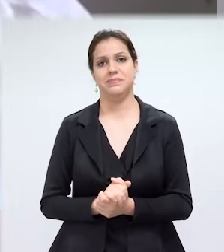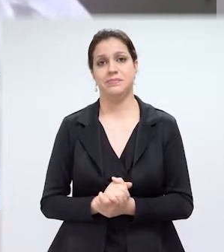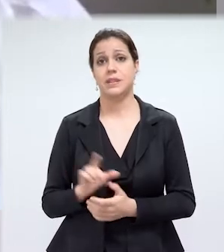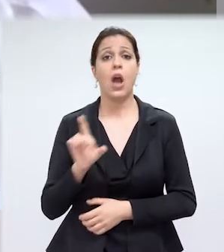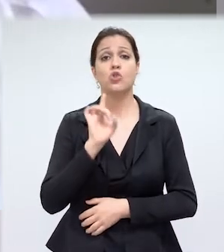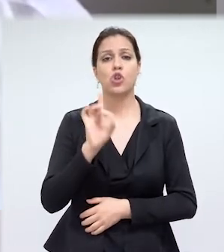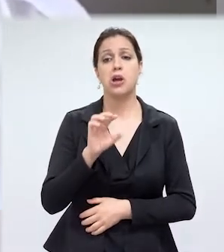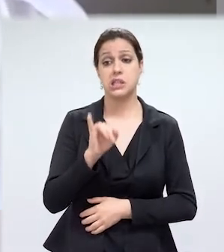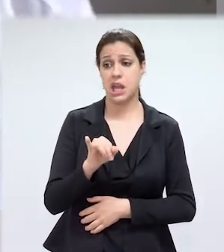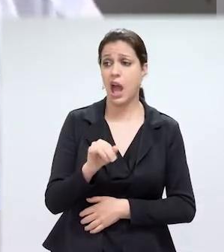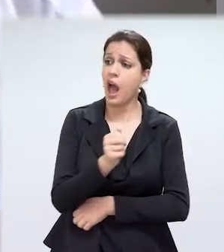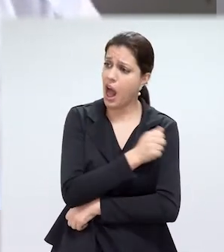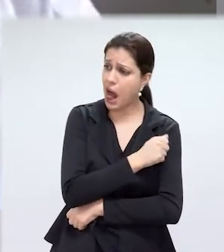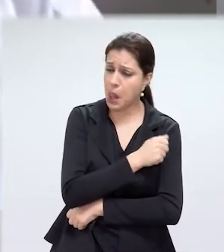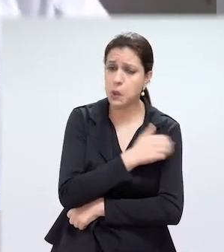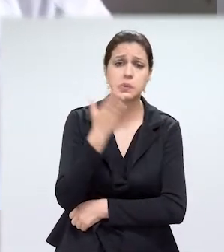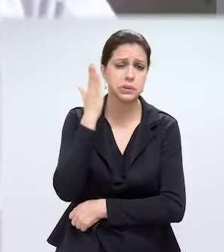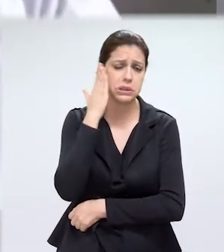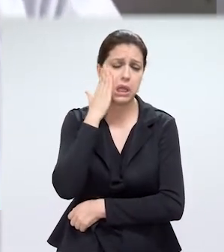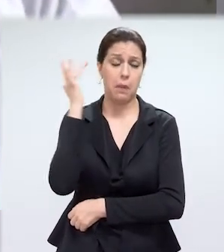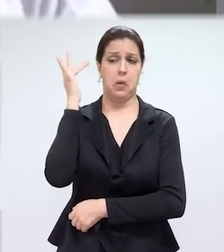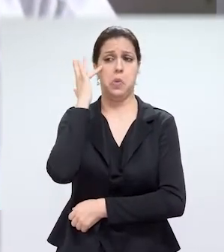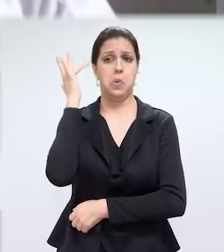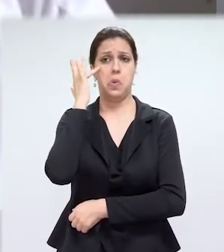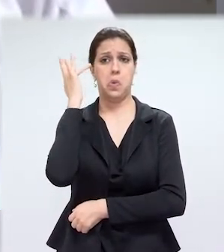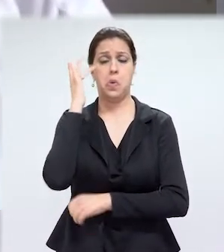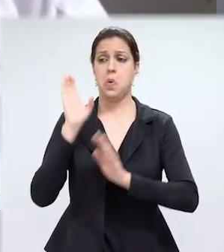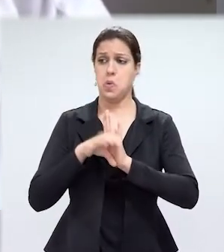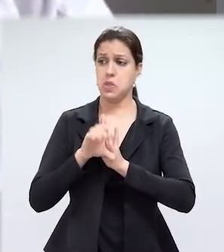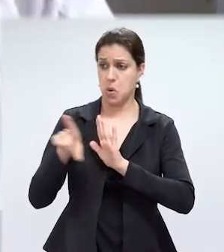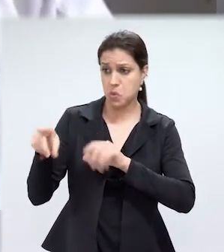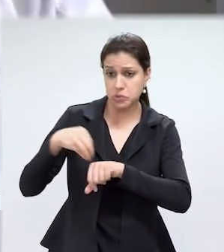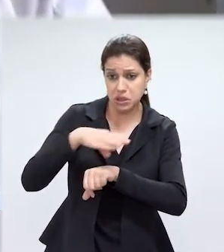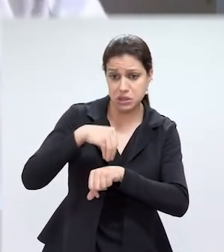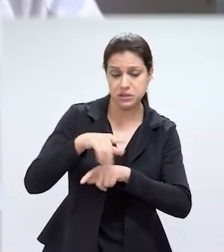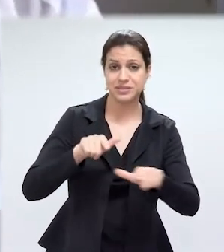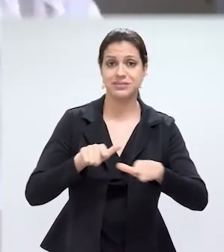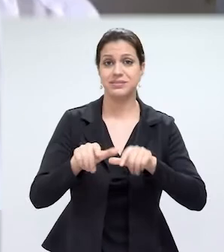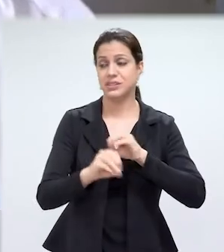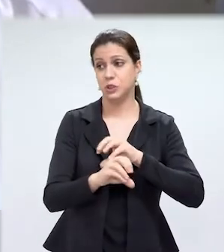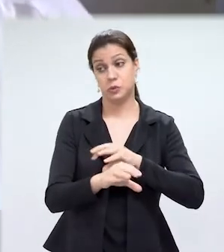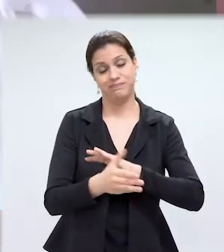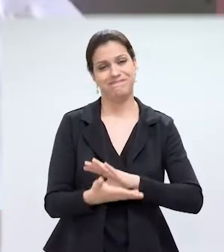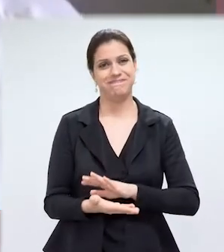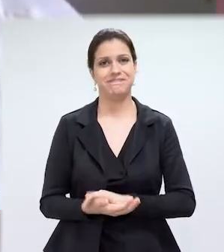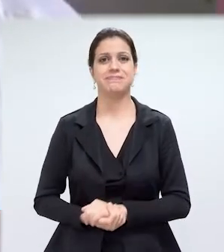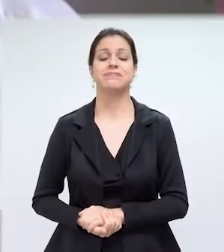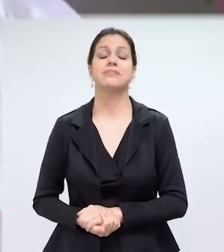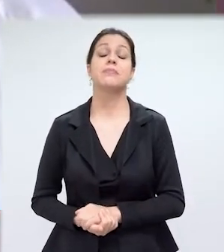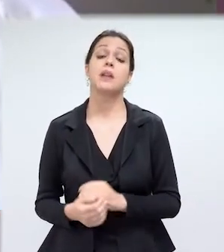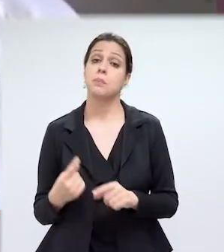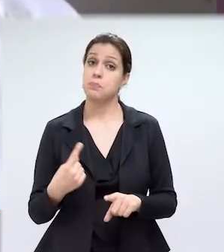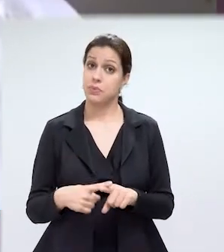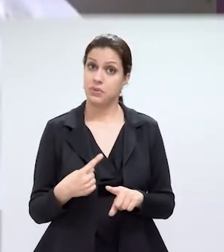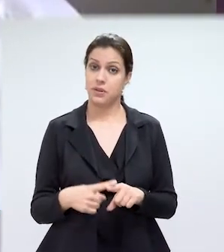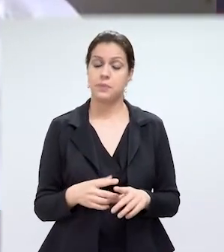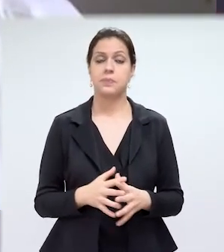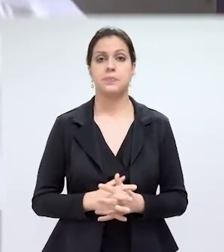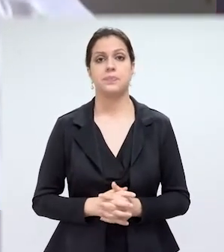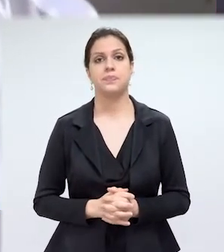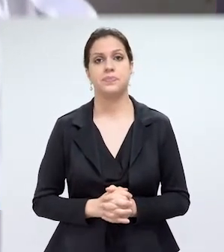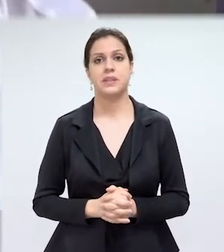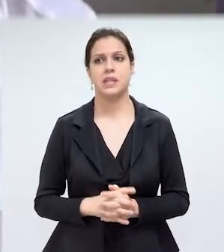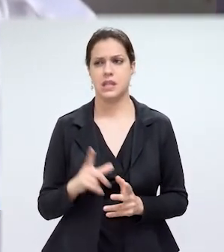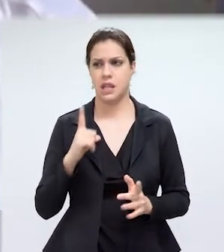outras questões, além simplesmente se o seu aluno domina ou não o conteúdo que ele trabalhou,